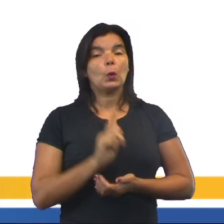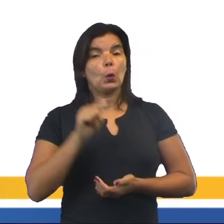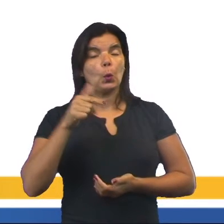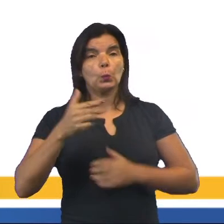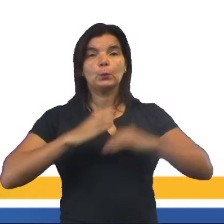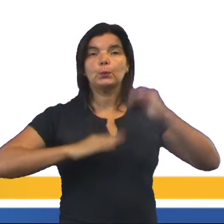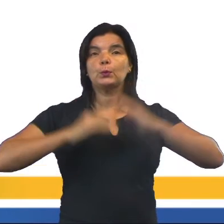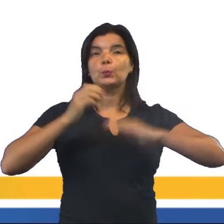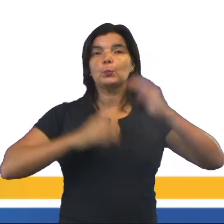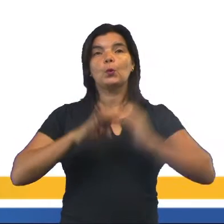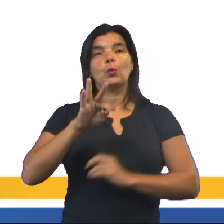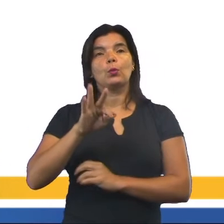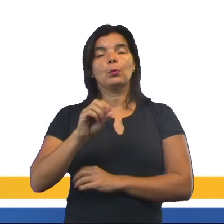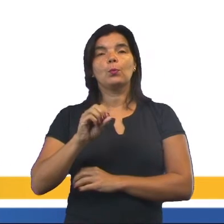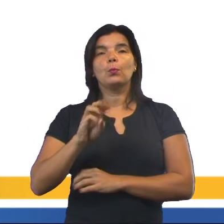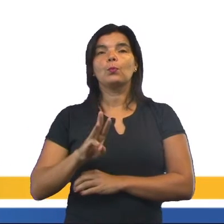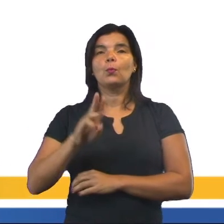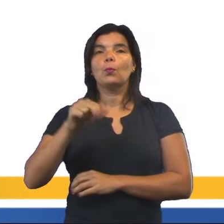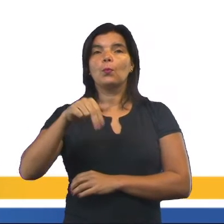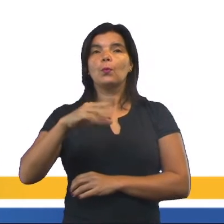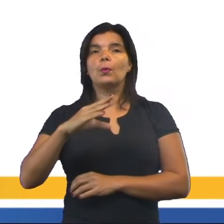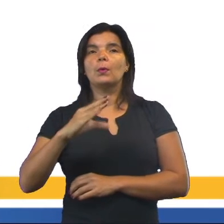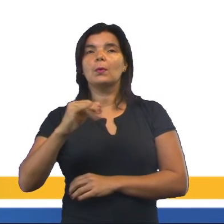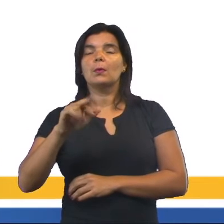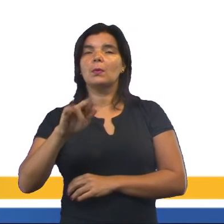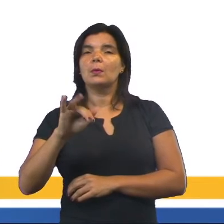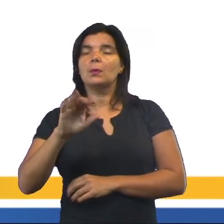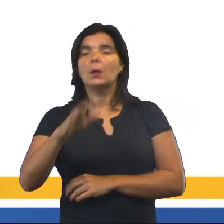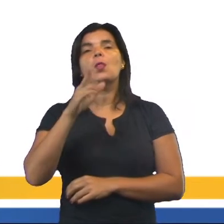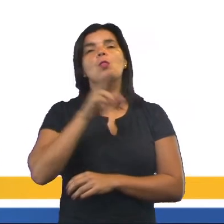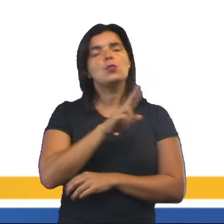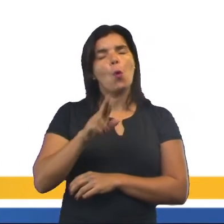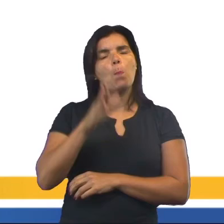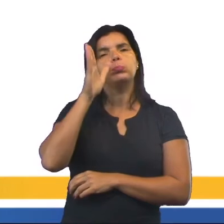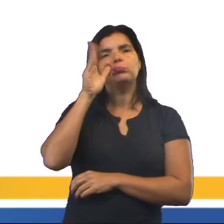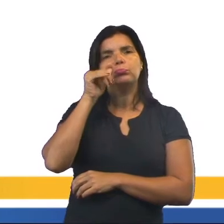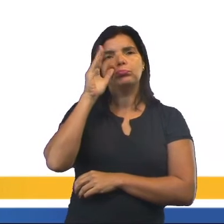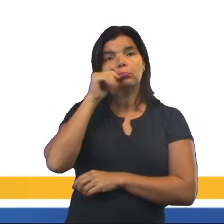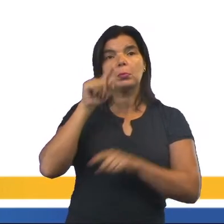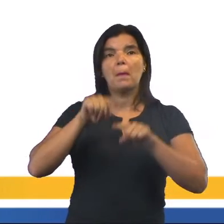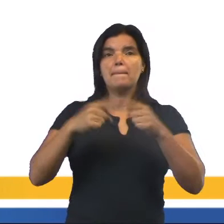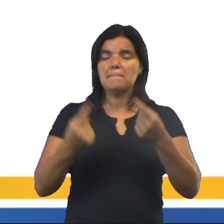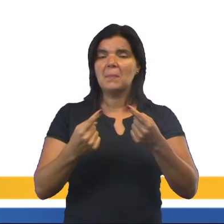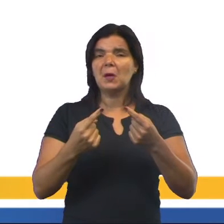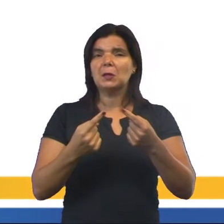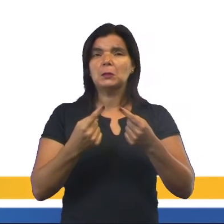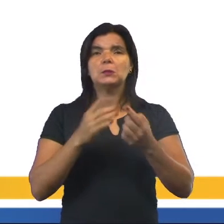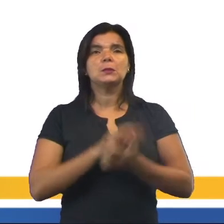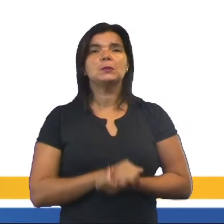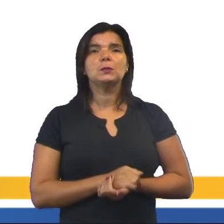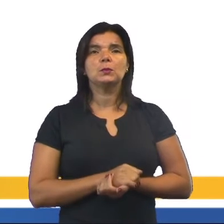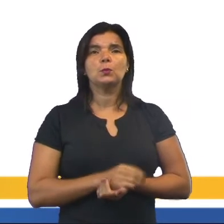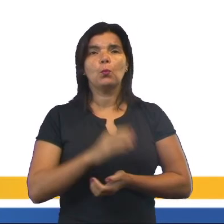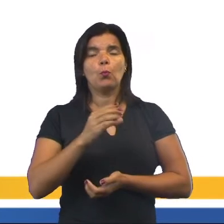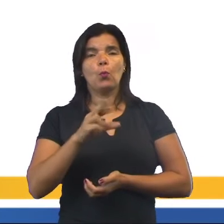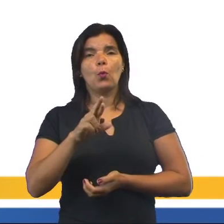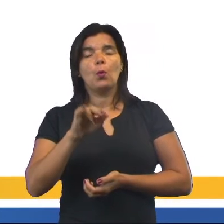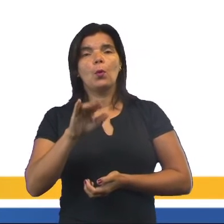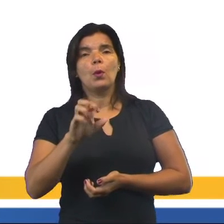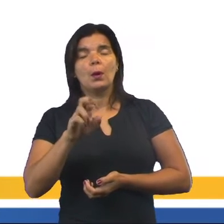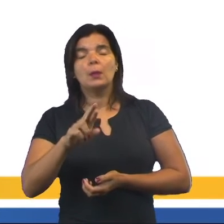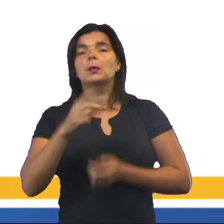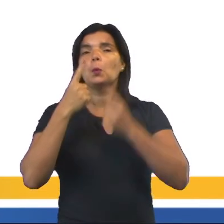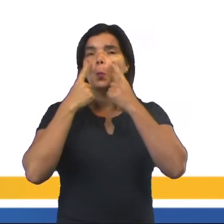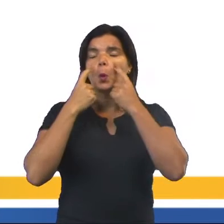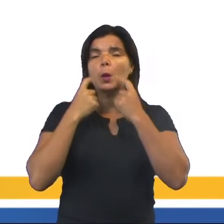Outra profissão é o town crier, e ele tem um nome bem curioso, mas ele não chora, tá? A palavra cry